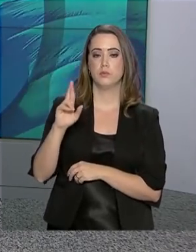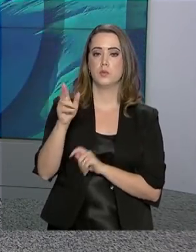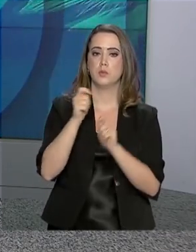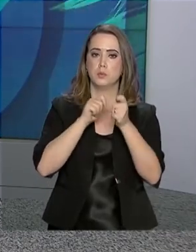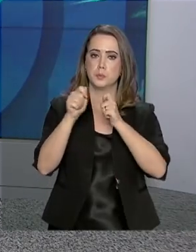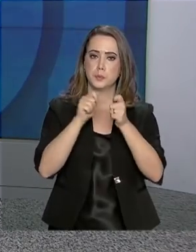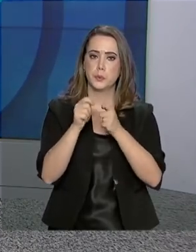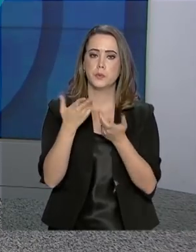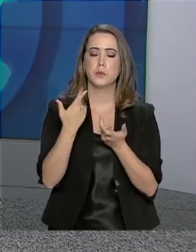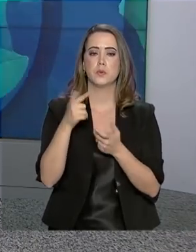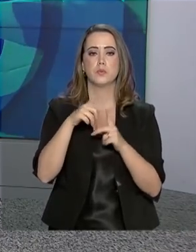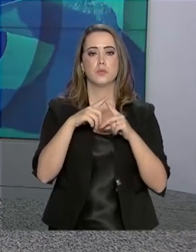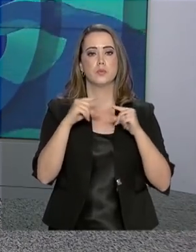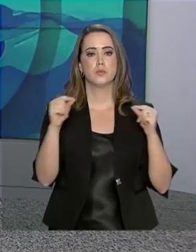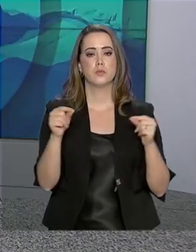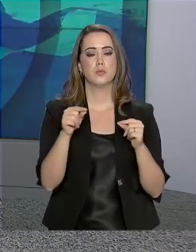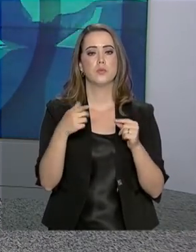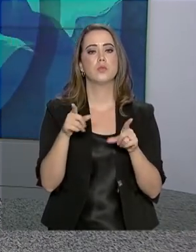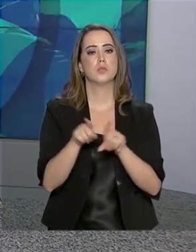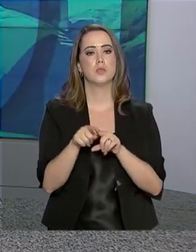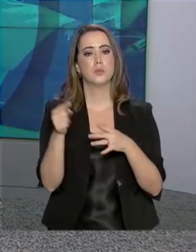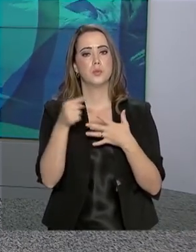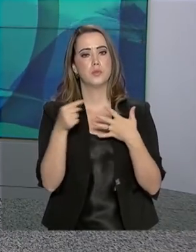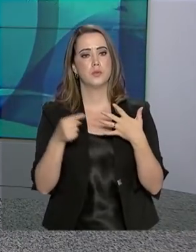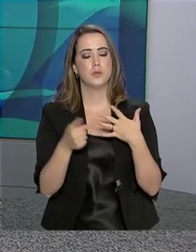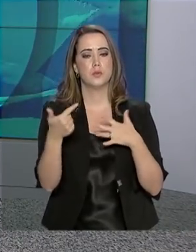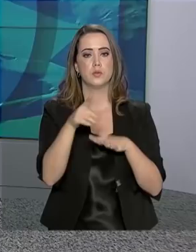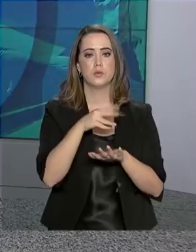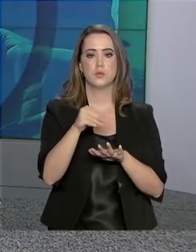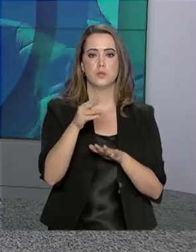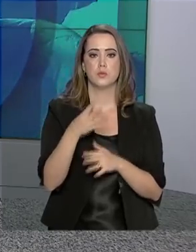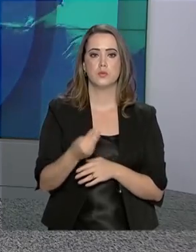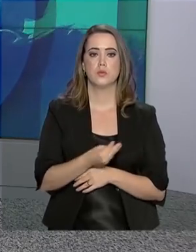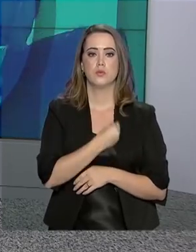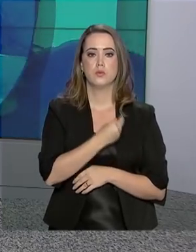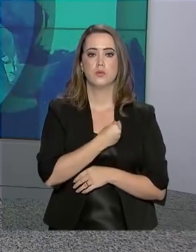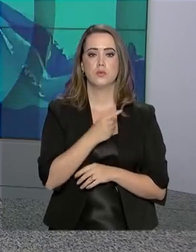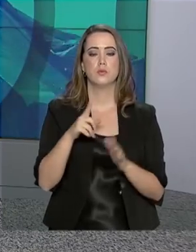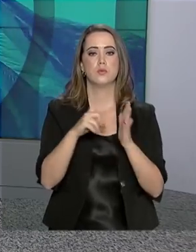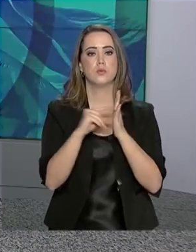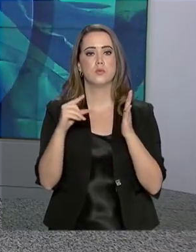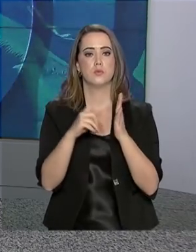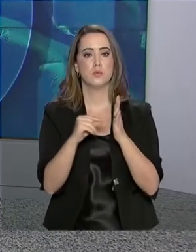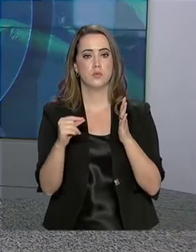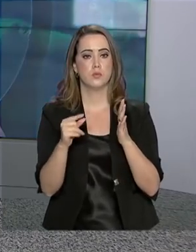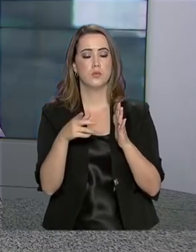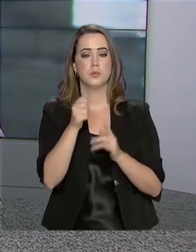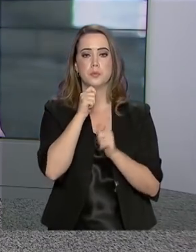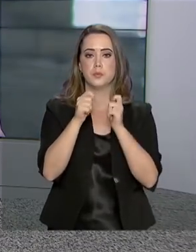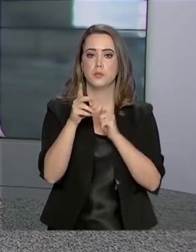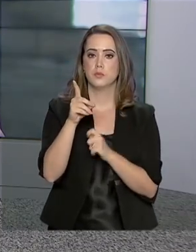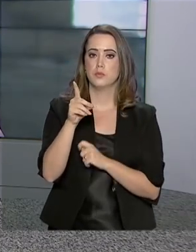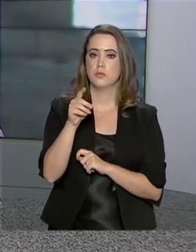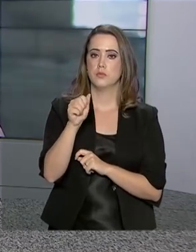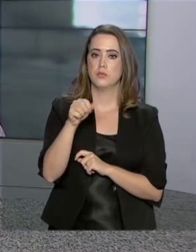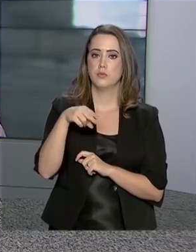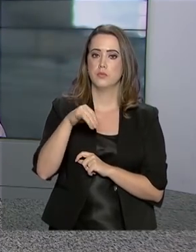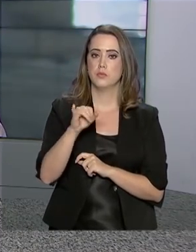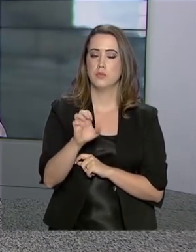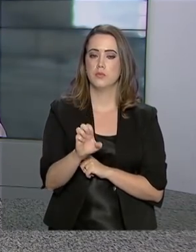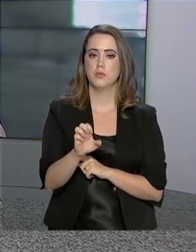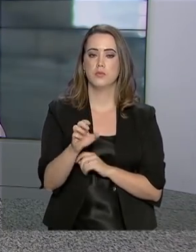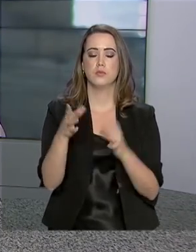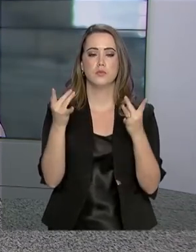presidência da república em Brasília que também falou sobre outros assuntos ao vivo do Palácio do Planalto a repórter Daniele